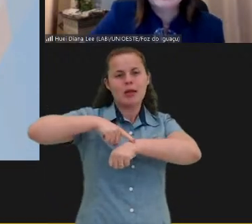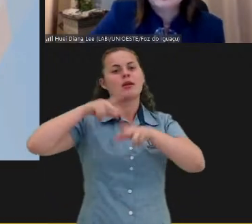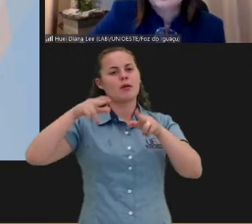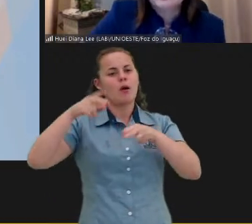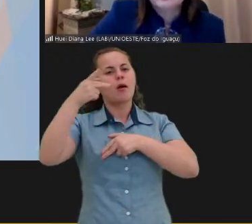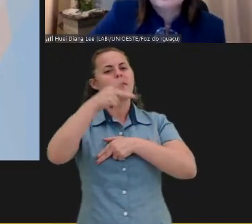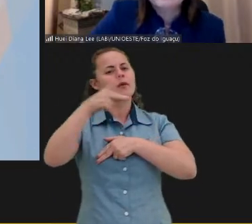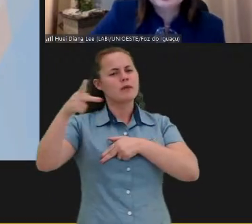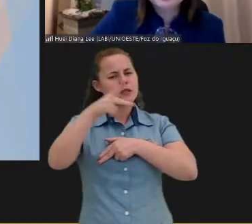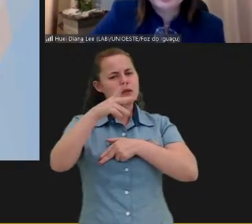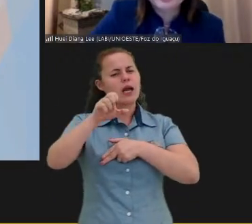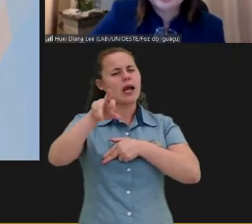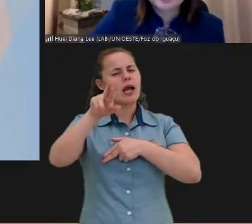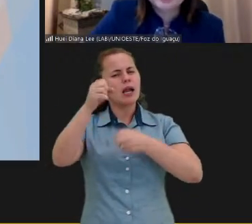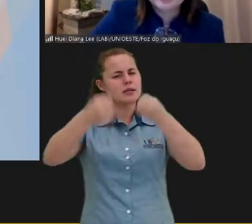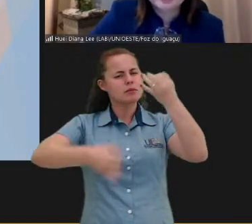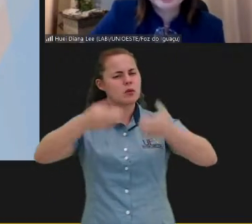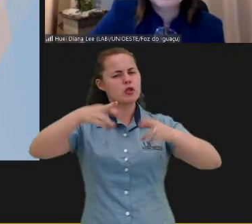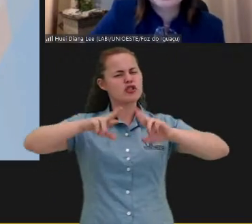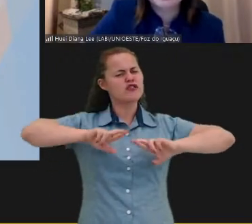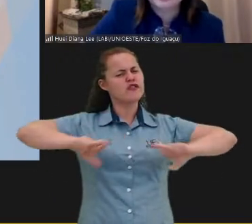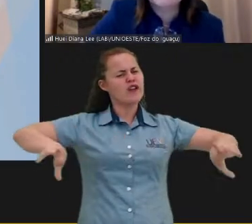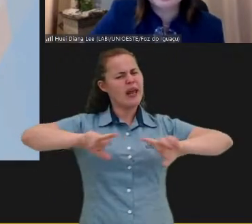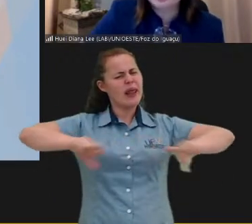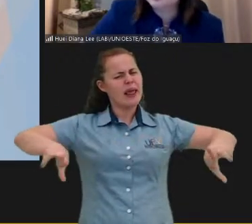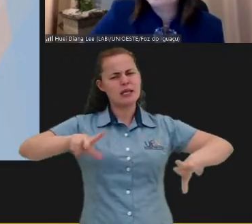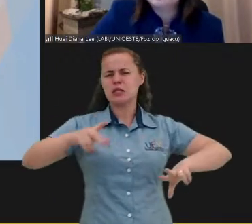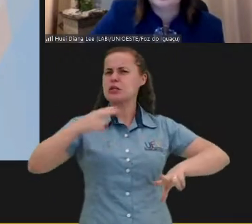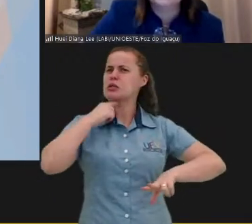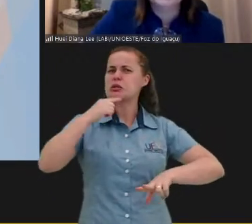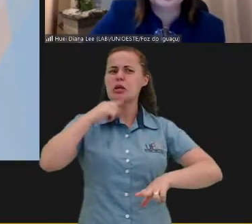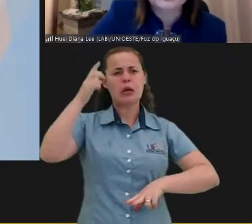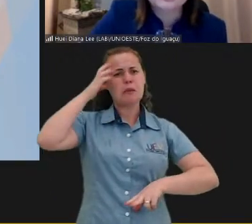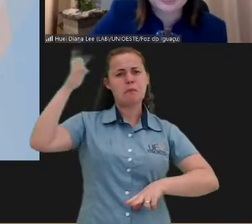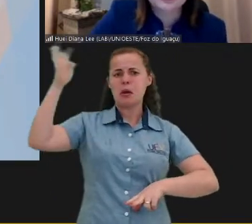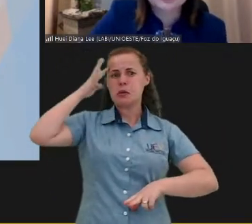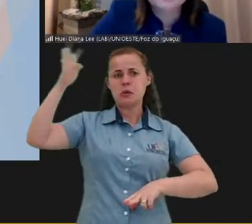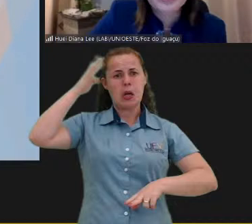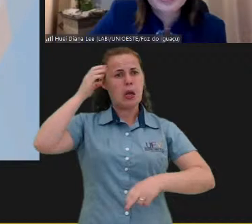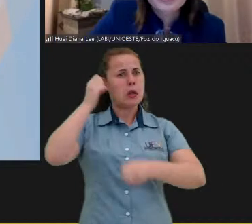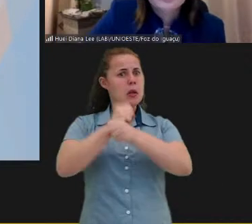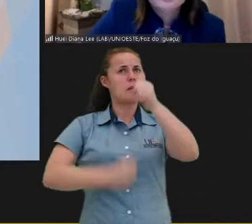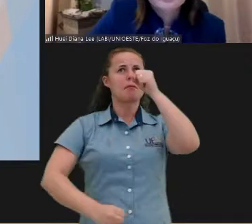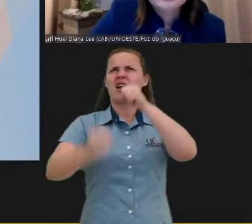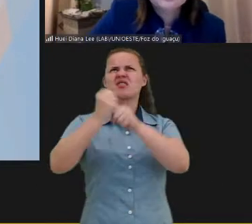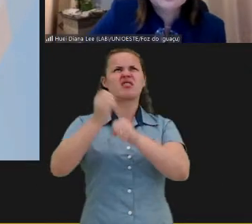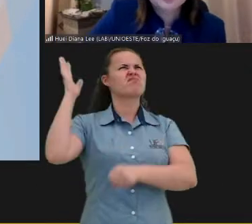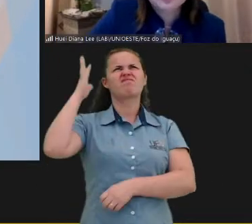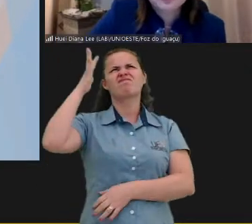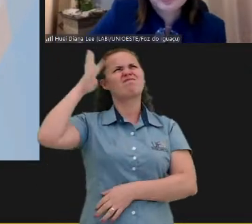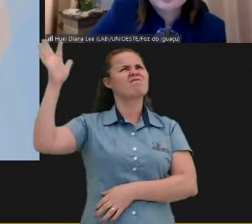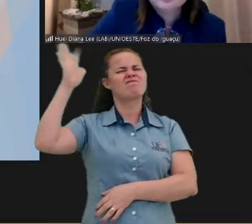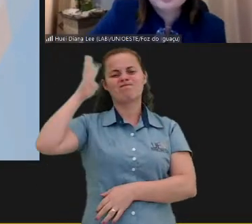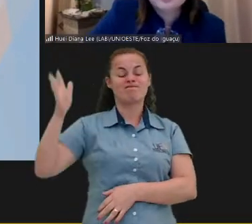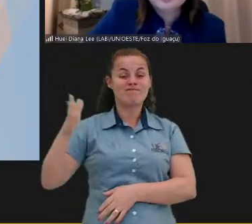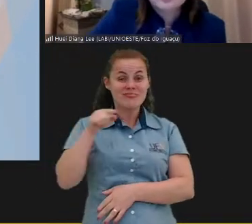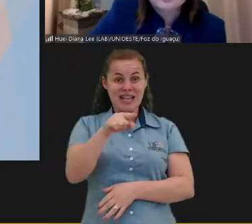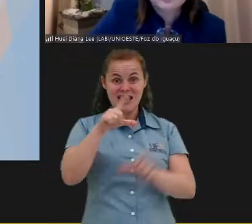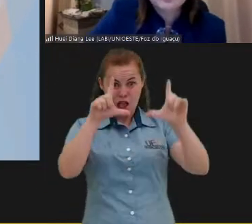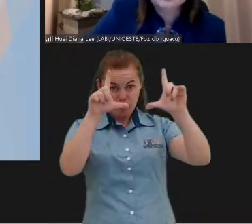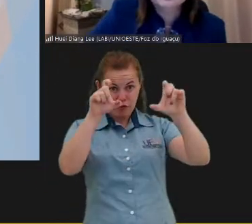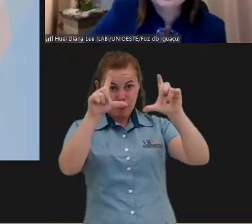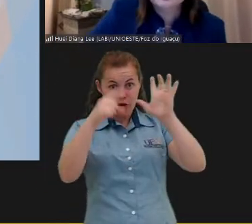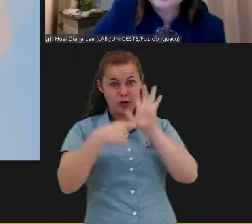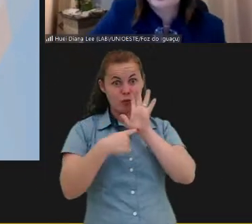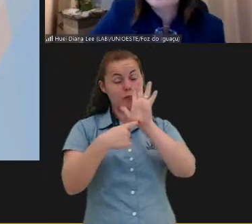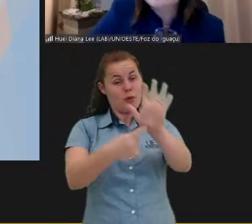bem, tão diferente, ninguém imaginava isso no final do ano passado. E essa foto mostra